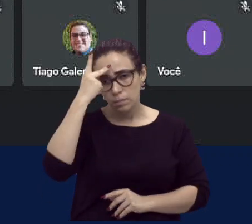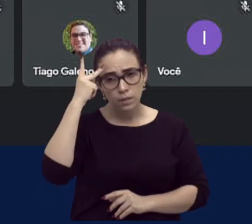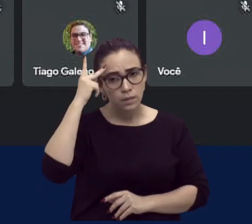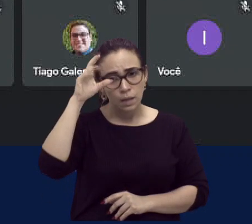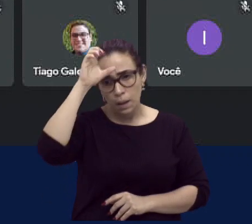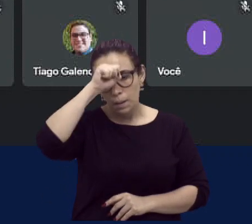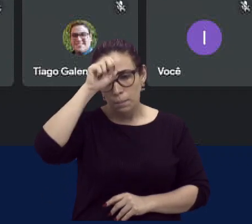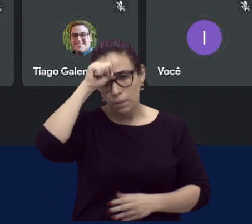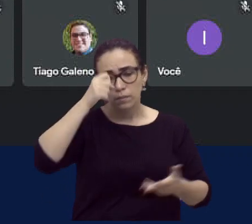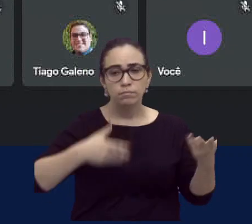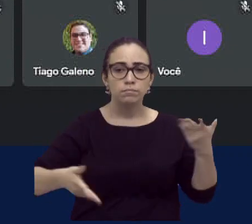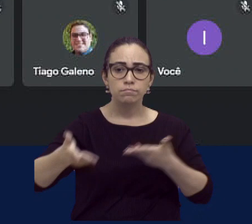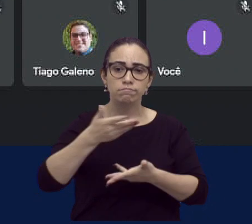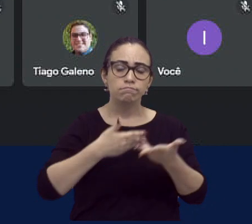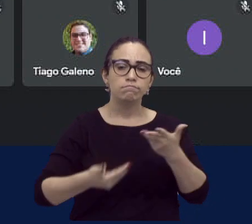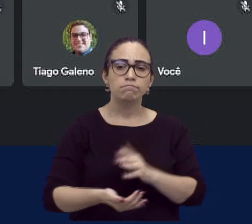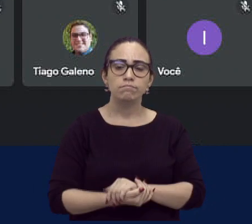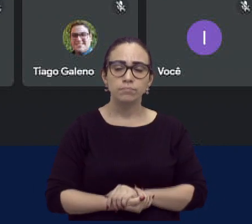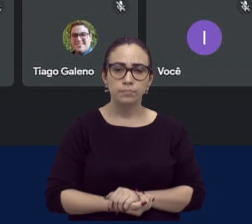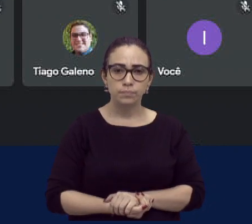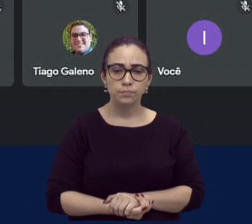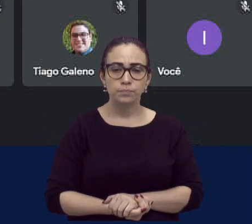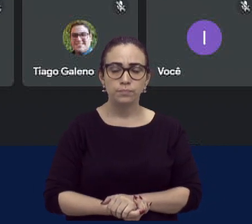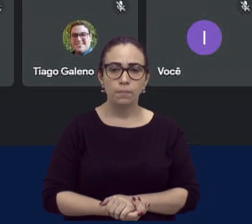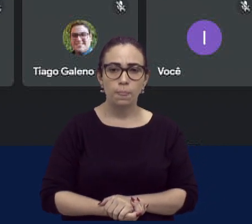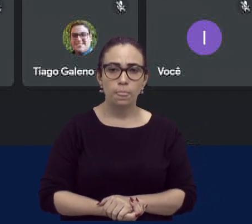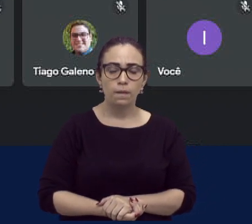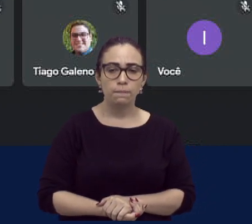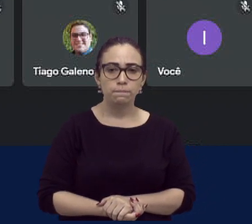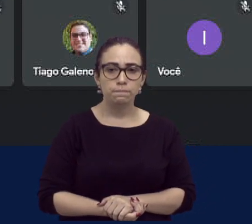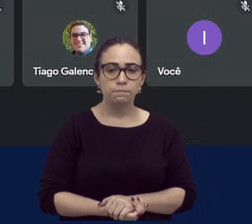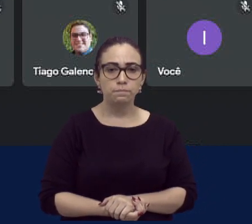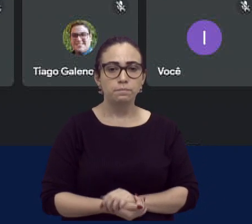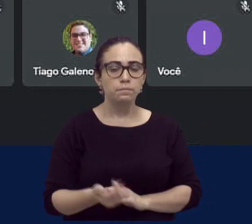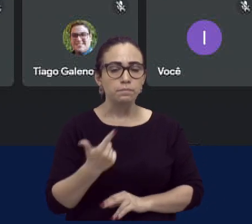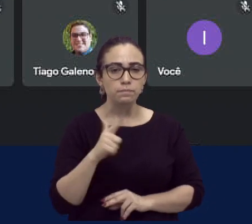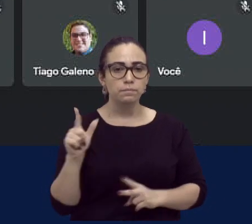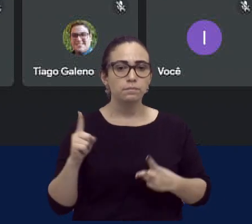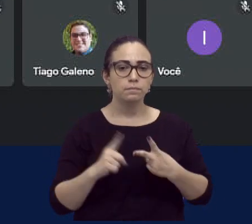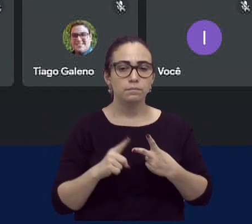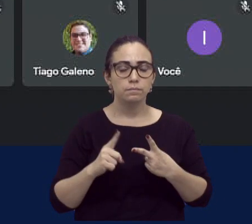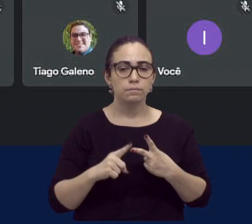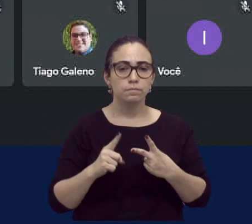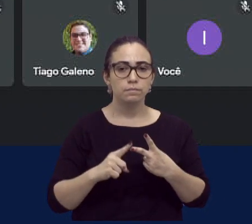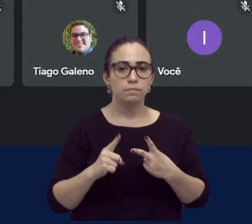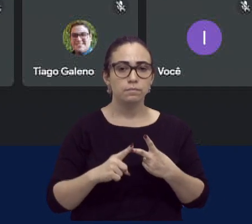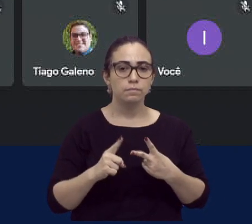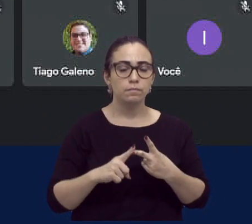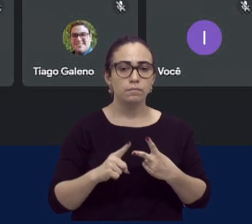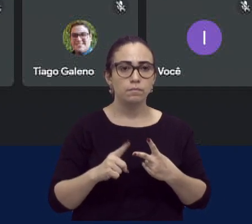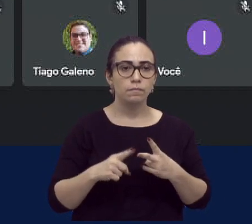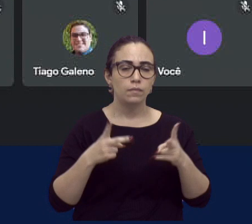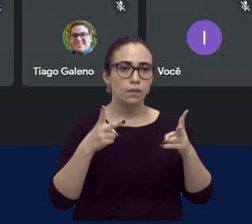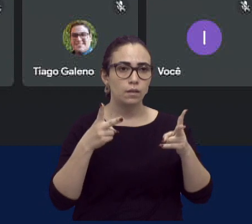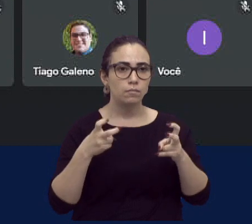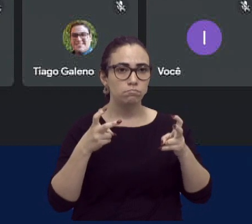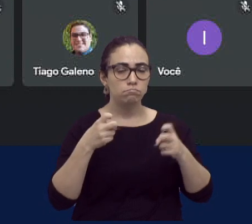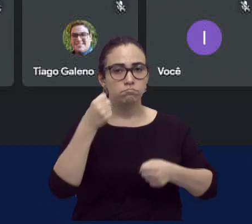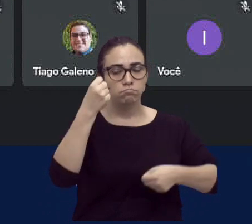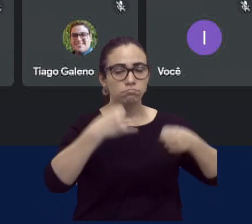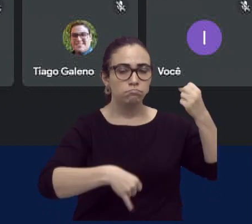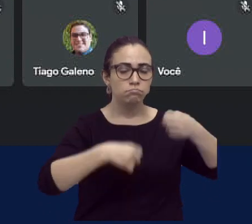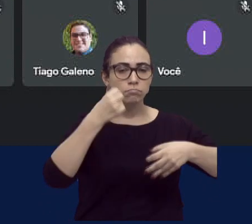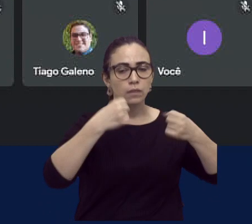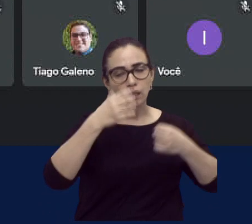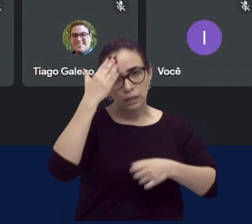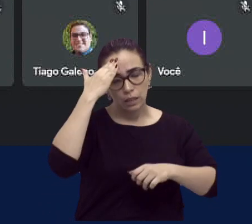a se relacionar com todo mundo. E tem o segundo momento, que é a capacidade de ouvir e receber com